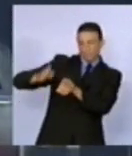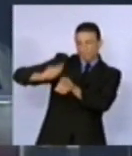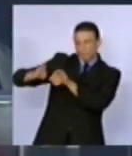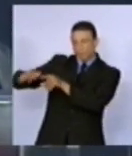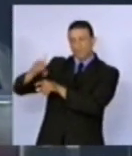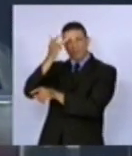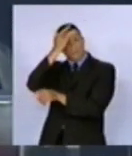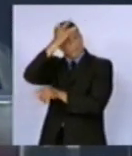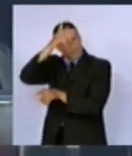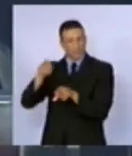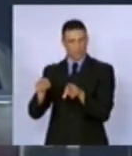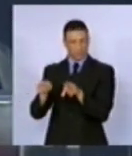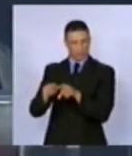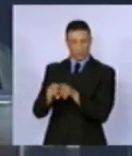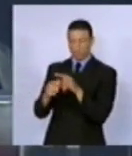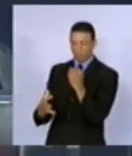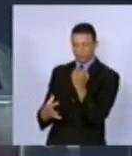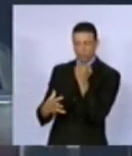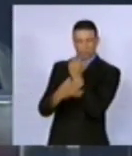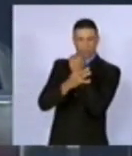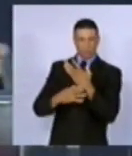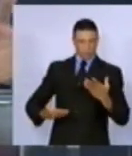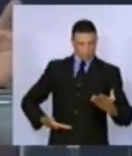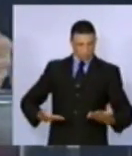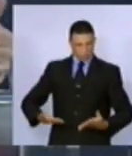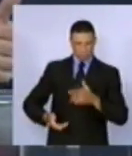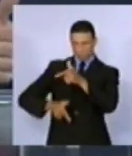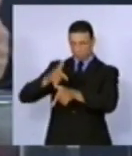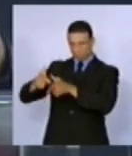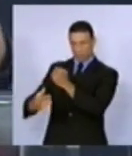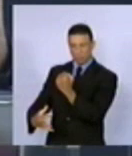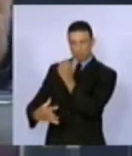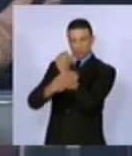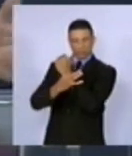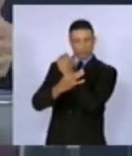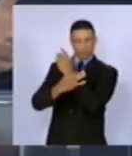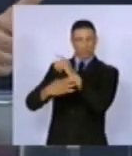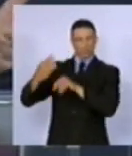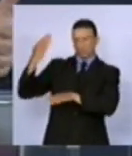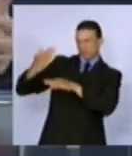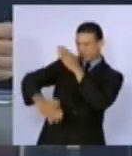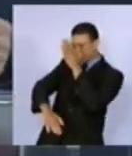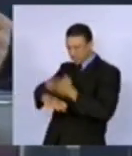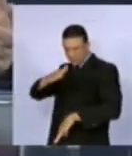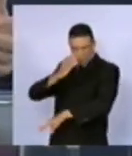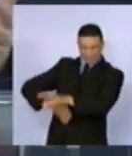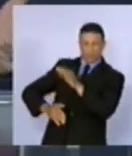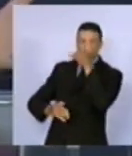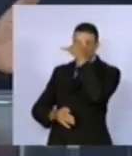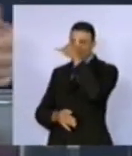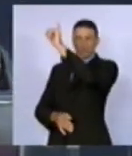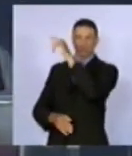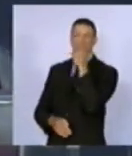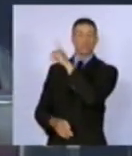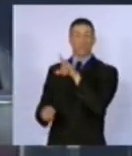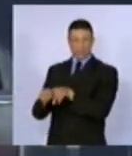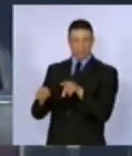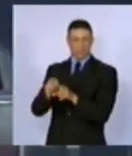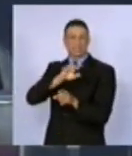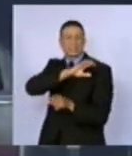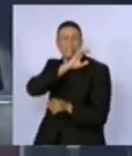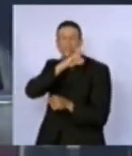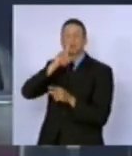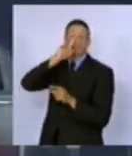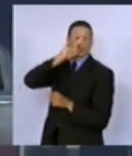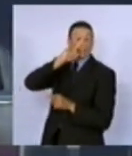trabalhador pela eliminação da palha é folhas secas é é animais peçonhentos ser